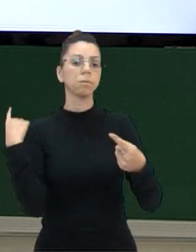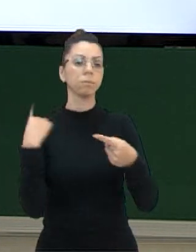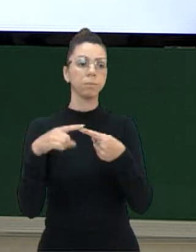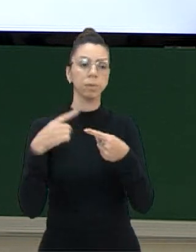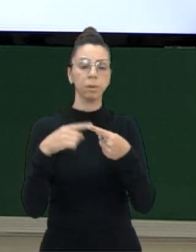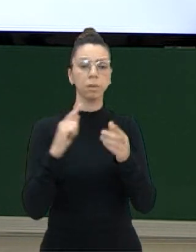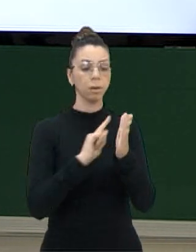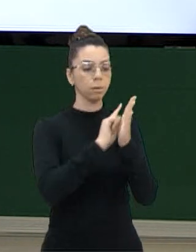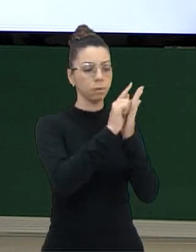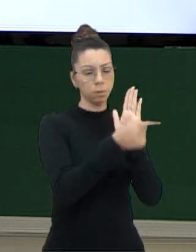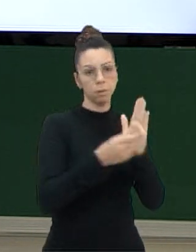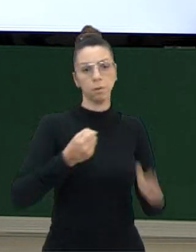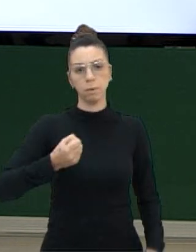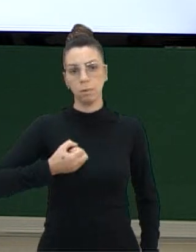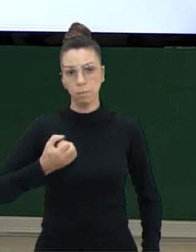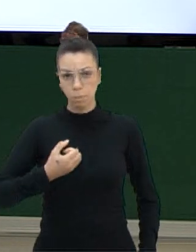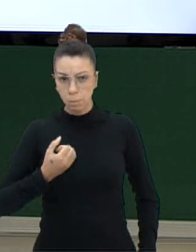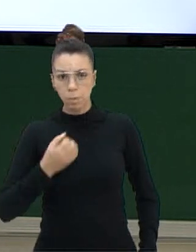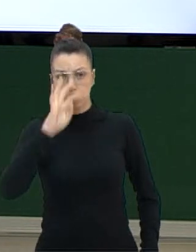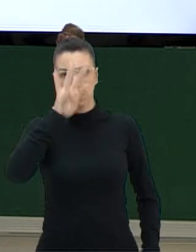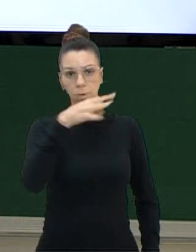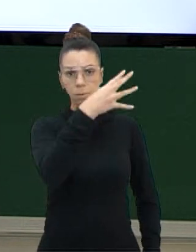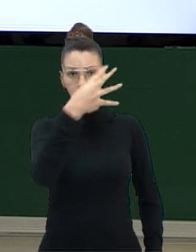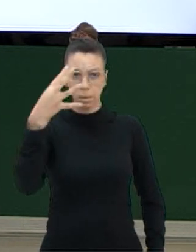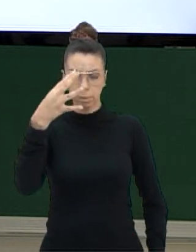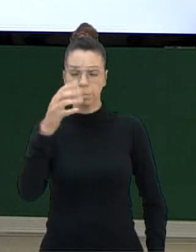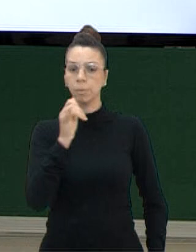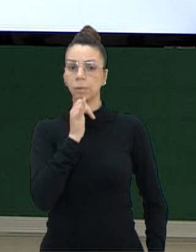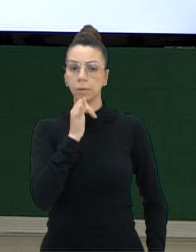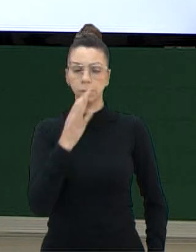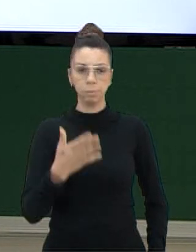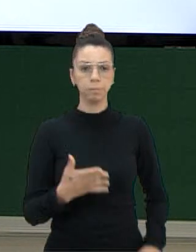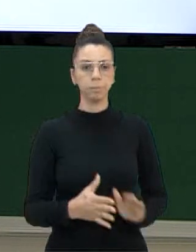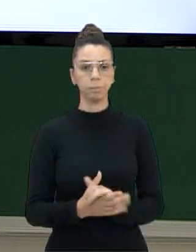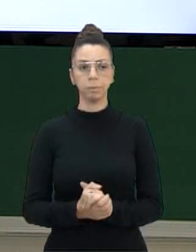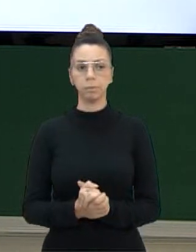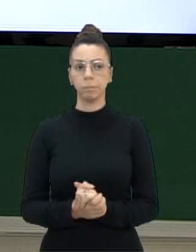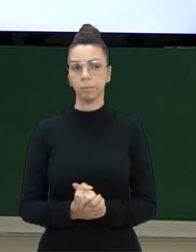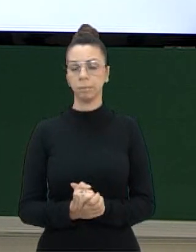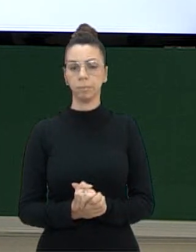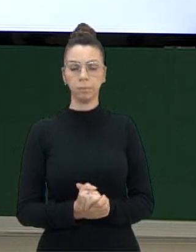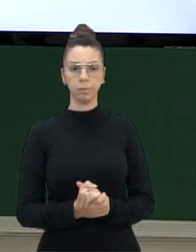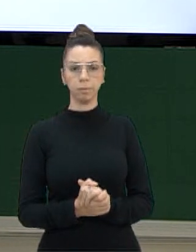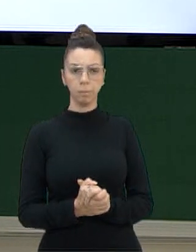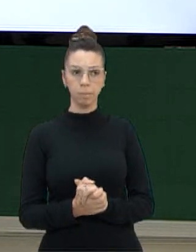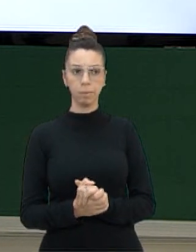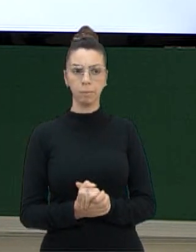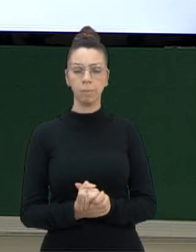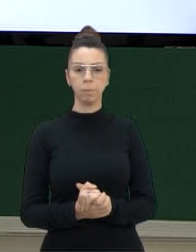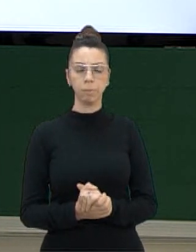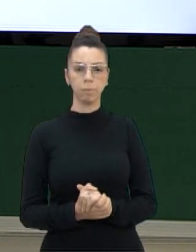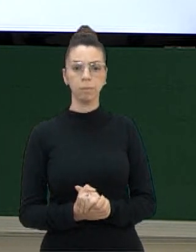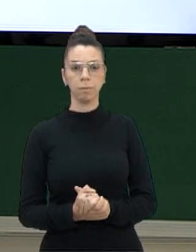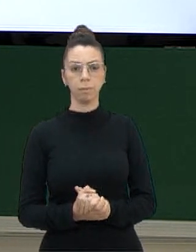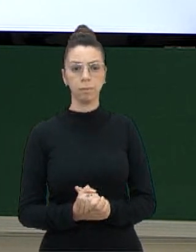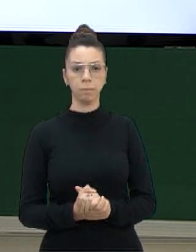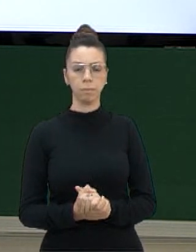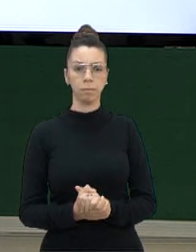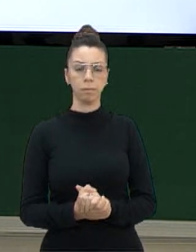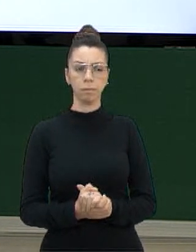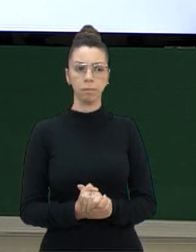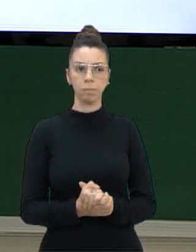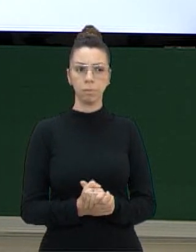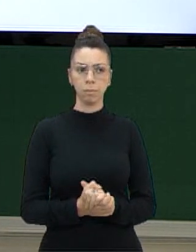aqui gênero e número nessa tabelinha, perfeito? Por exemplo, colegio, el colegio,